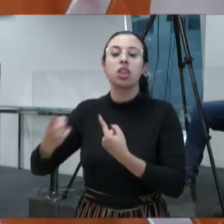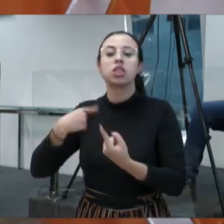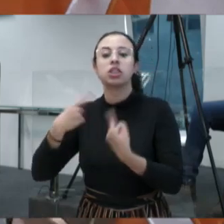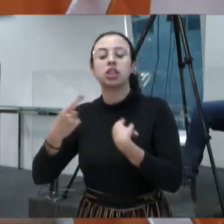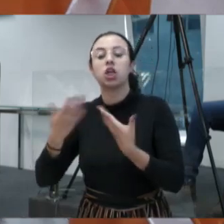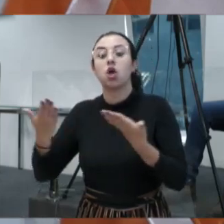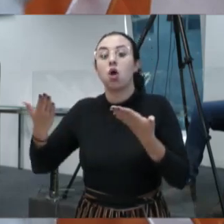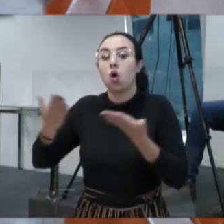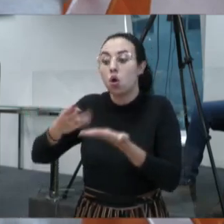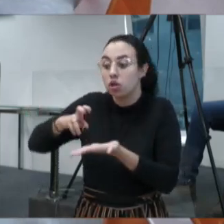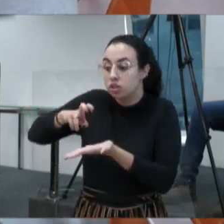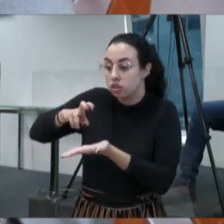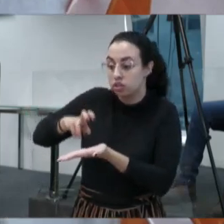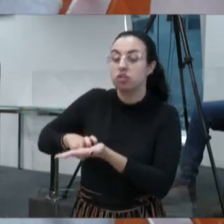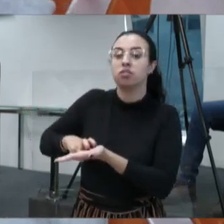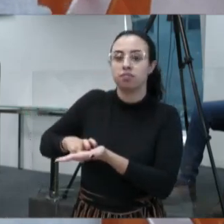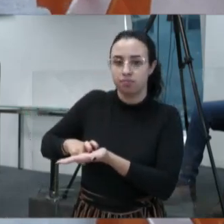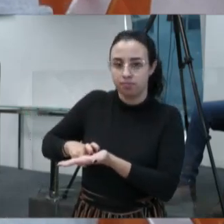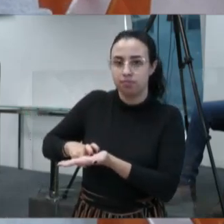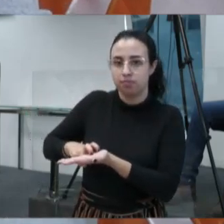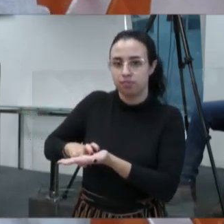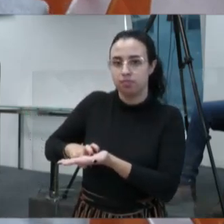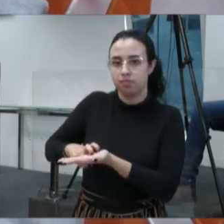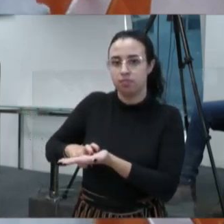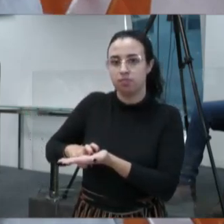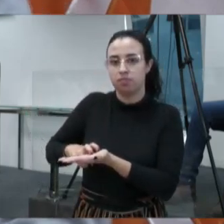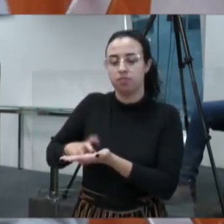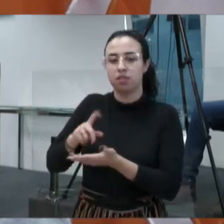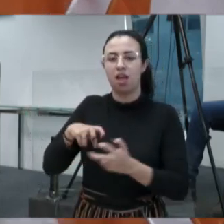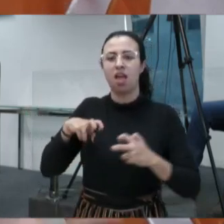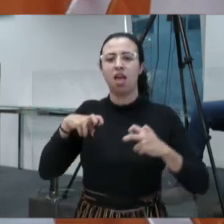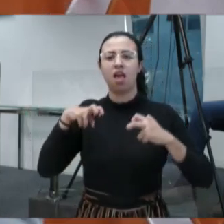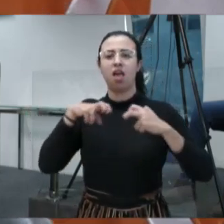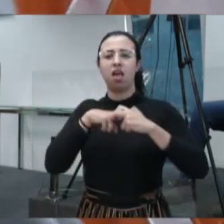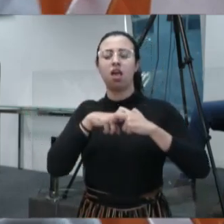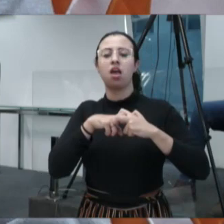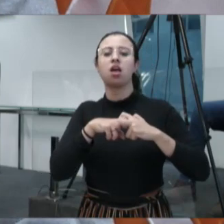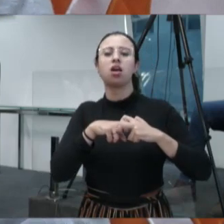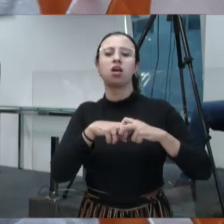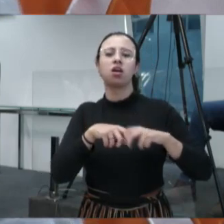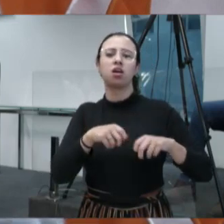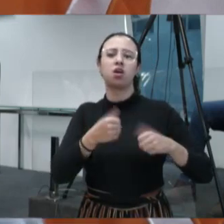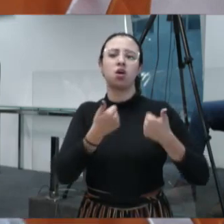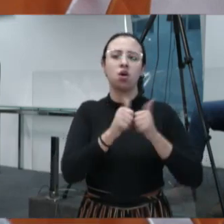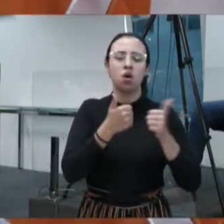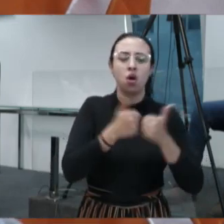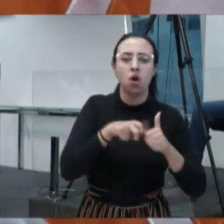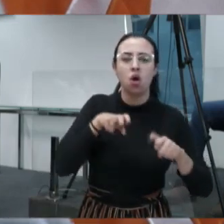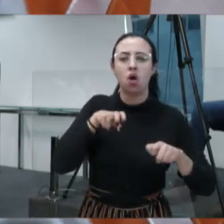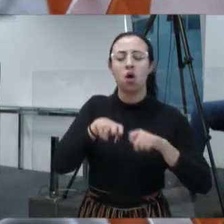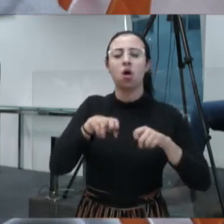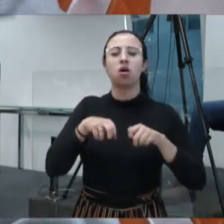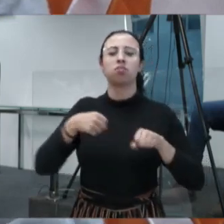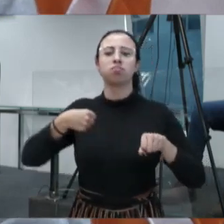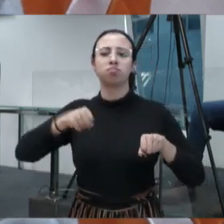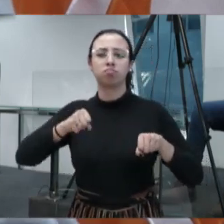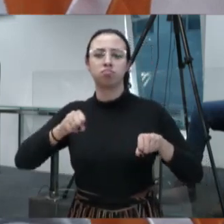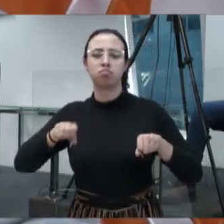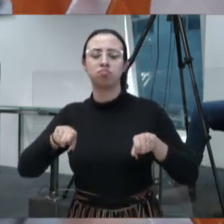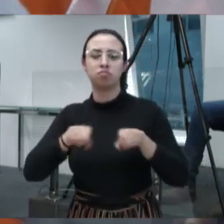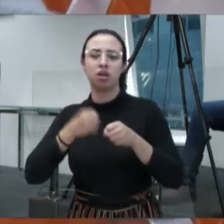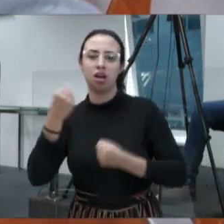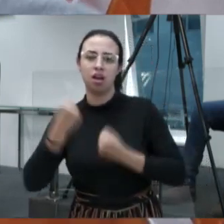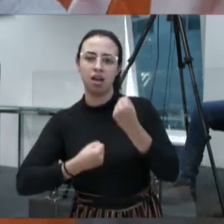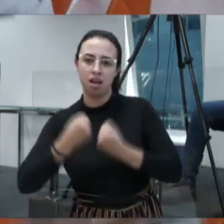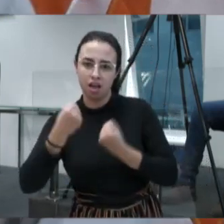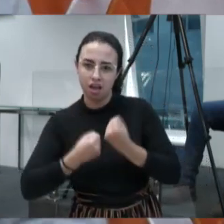manhã, depois de outro acidente aí, uma colisão com um ônibus, outro carro também, e um motoqueiro também, que acabou